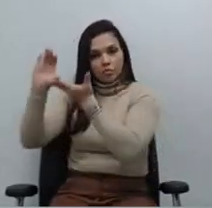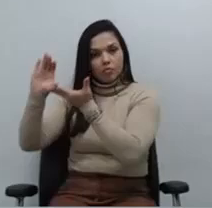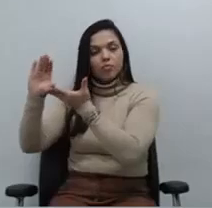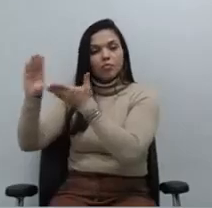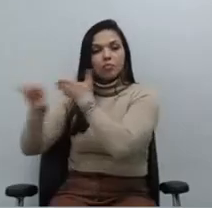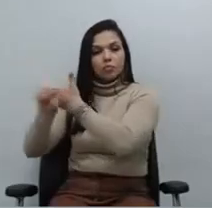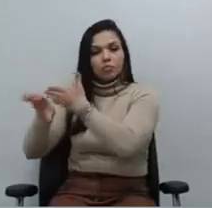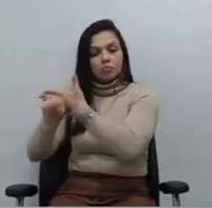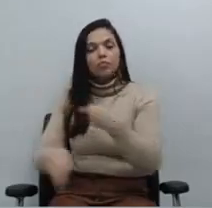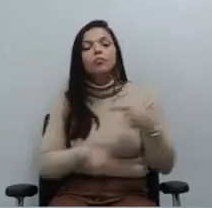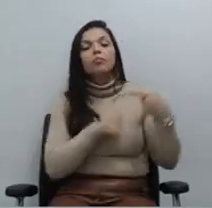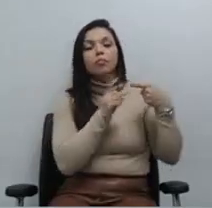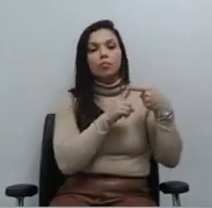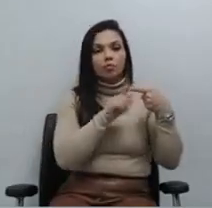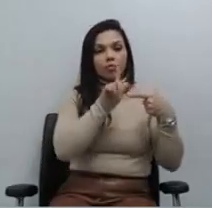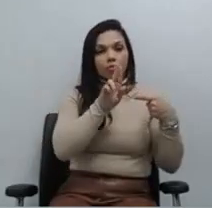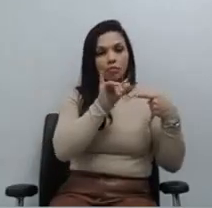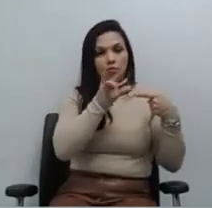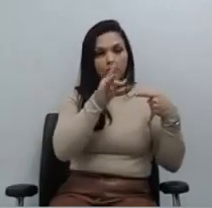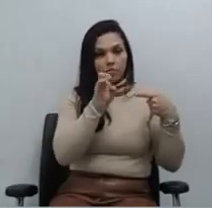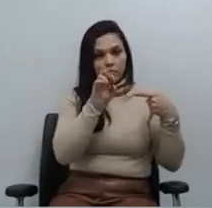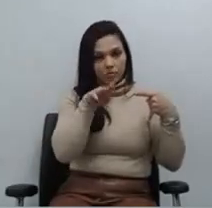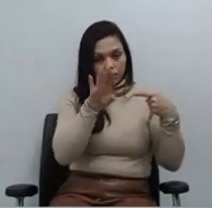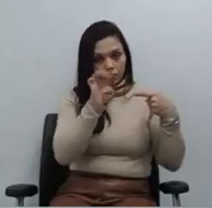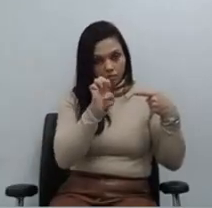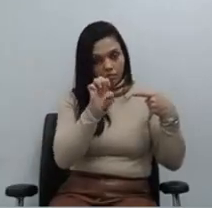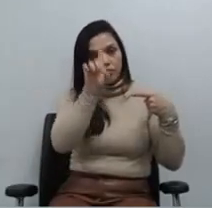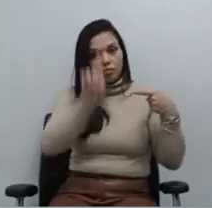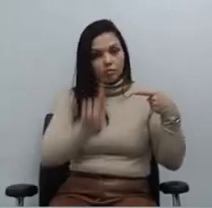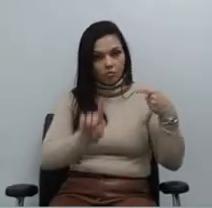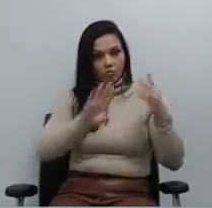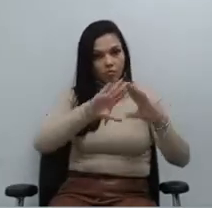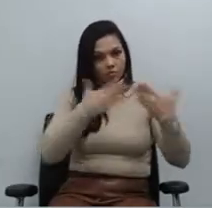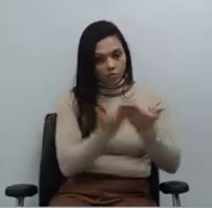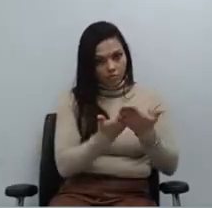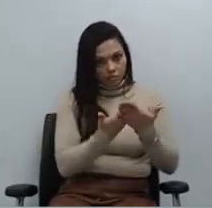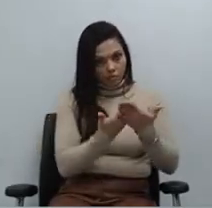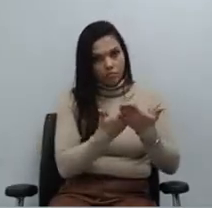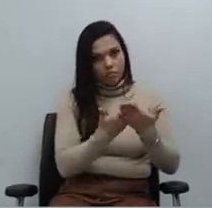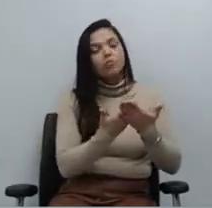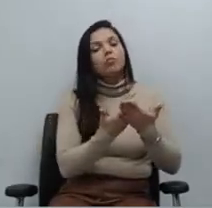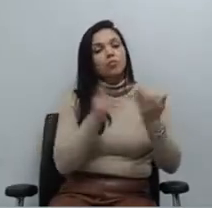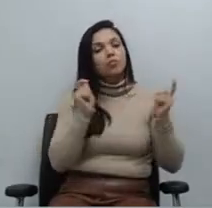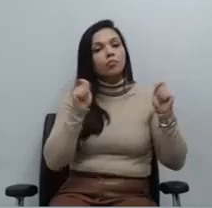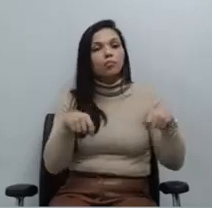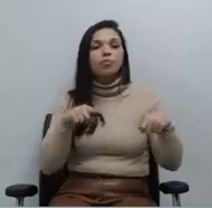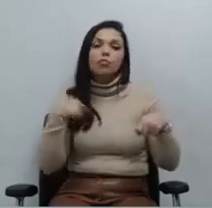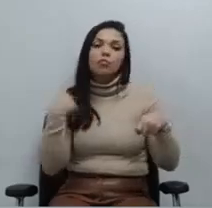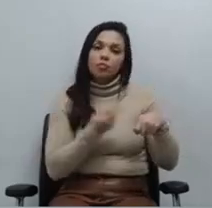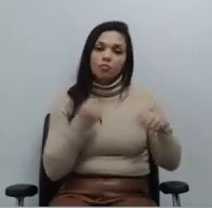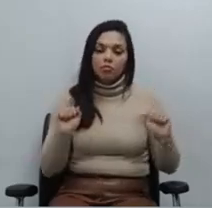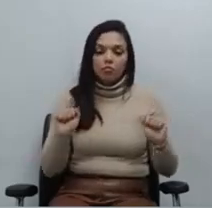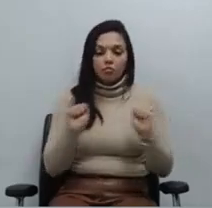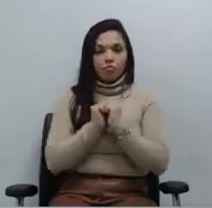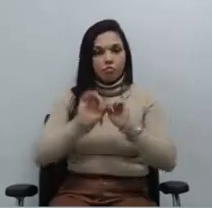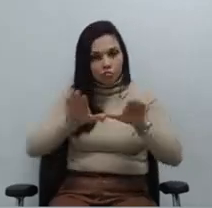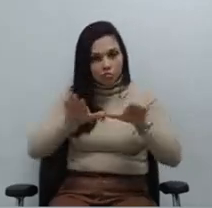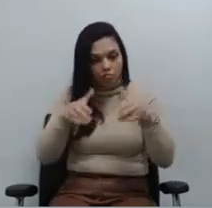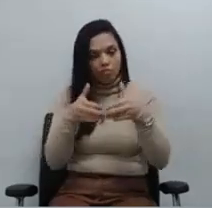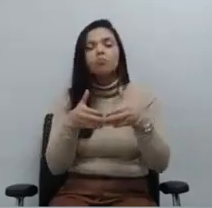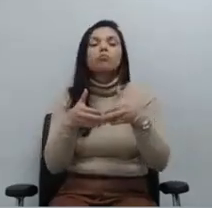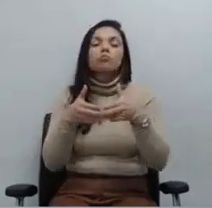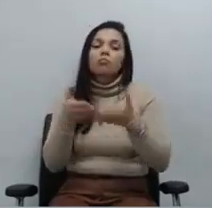também o Guilherme Pitina, o diretor da escola, né, em que nós pudemos alinhar os detalhes do Prêmio Justiça para Todos e